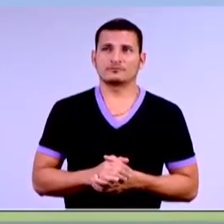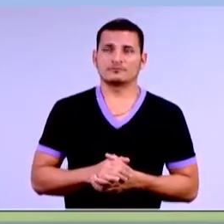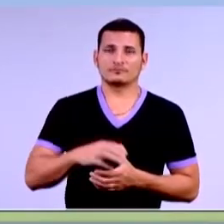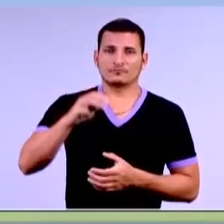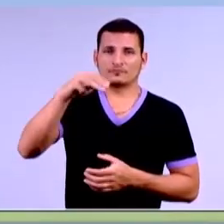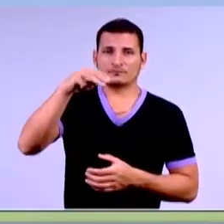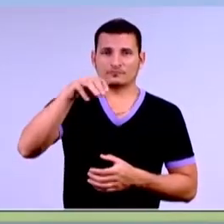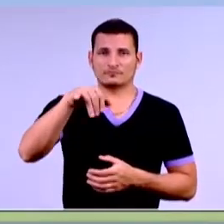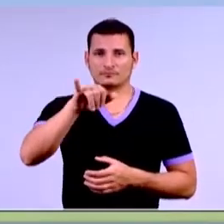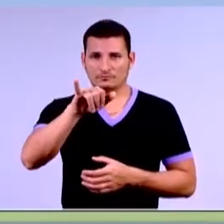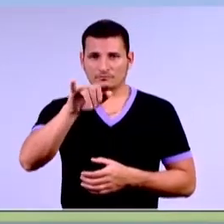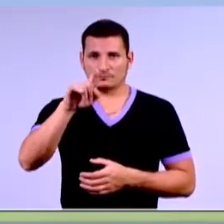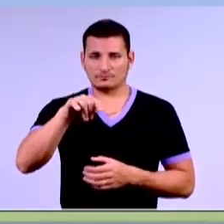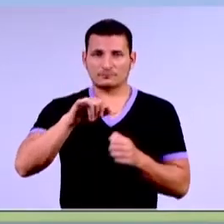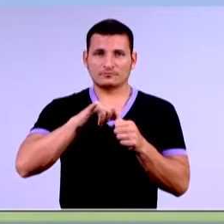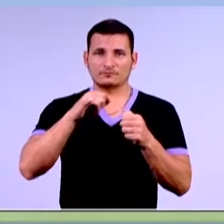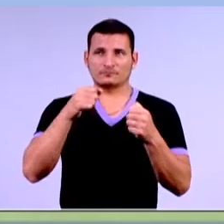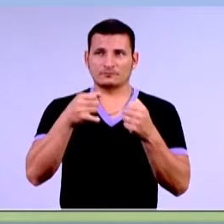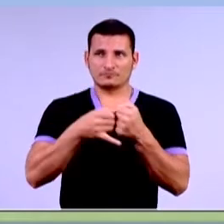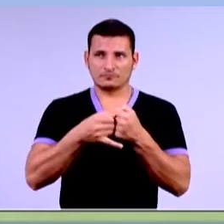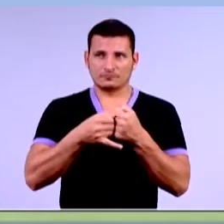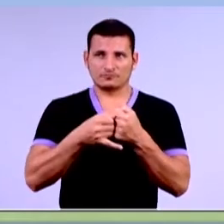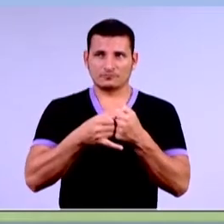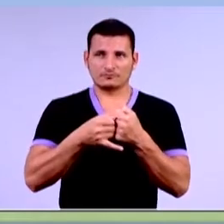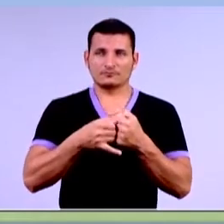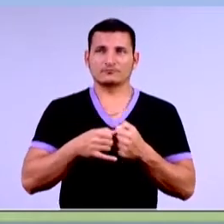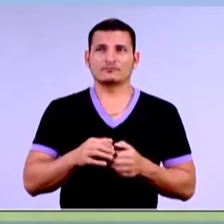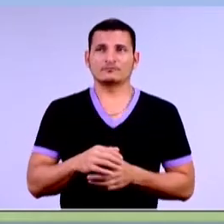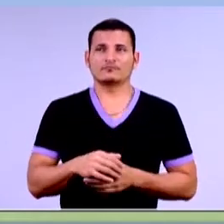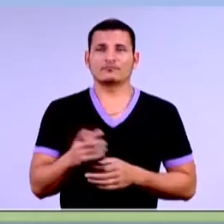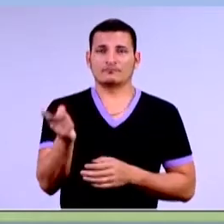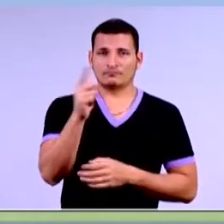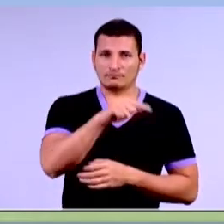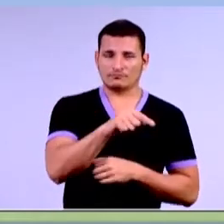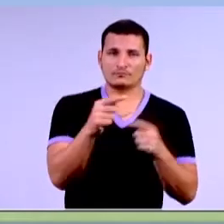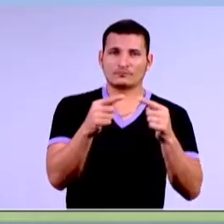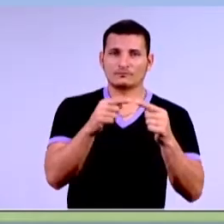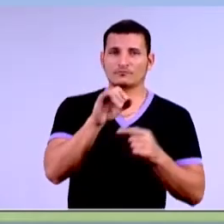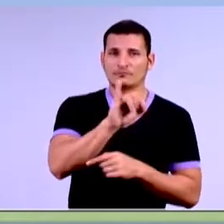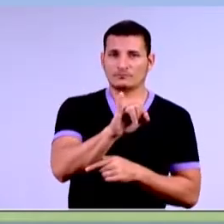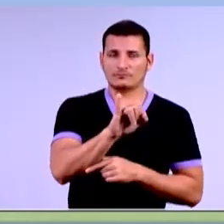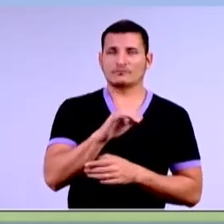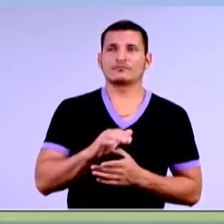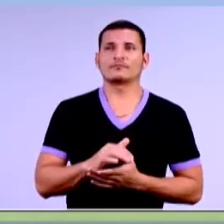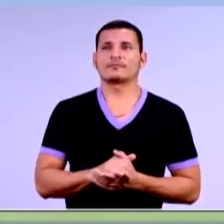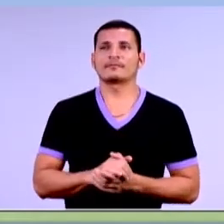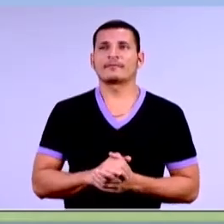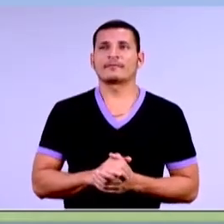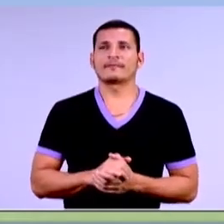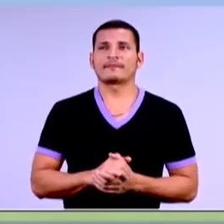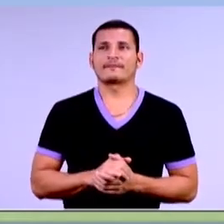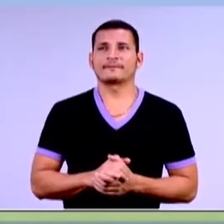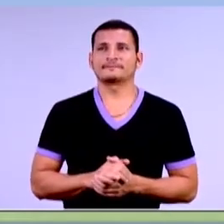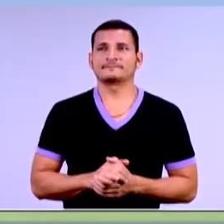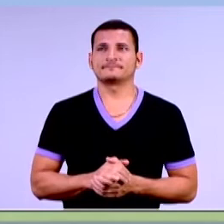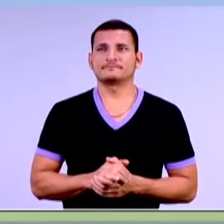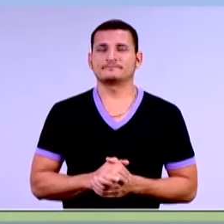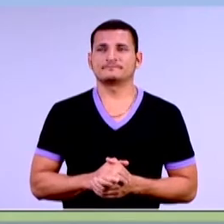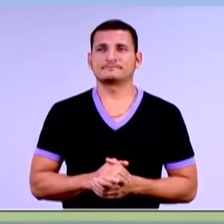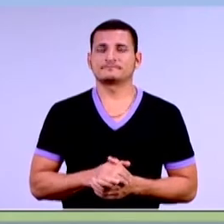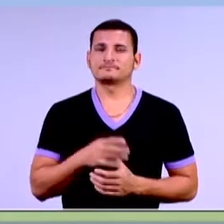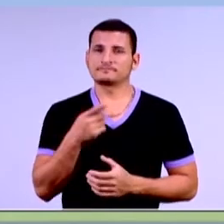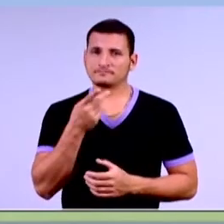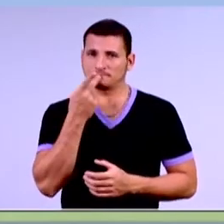possessivo que corresponde a ae como assim eu digo eu